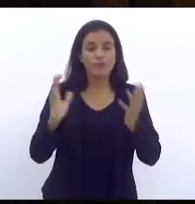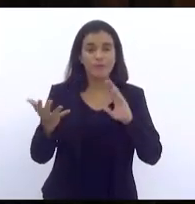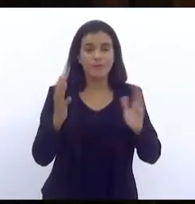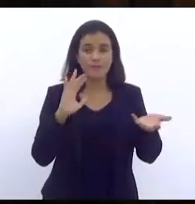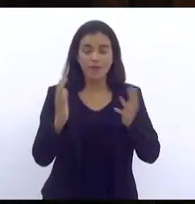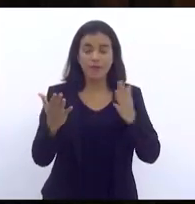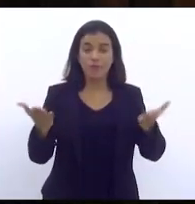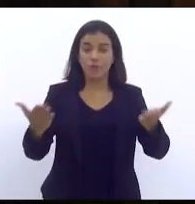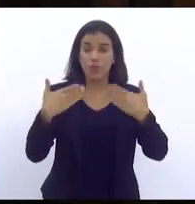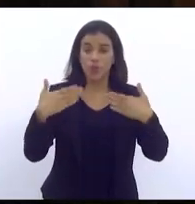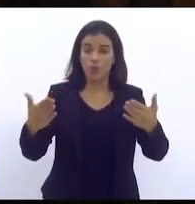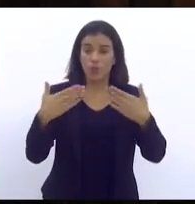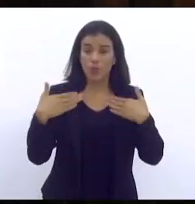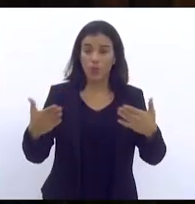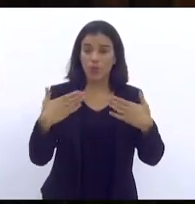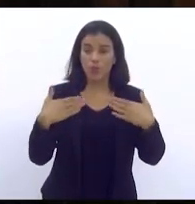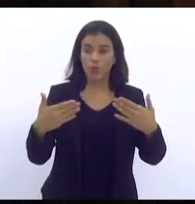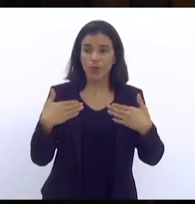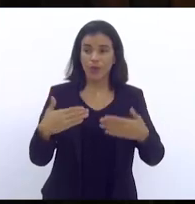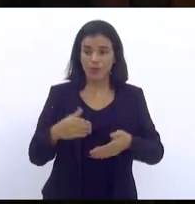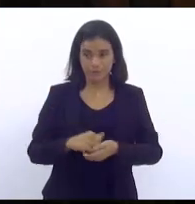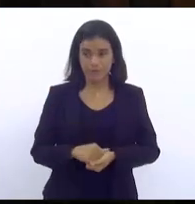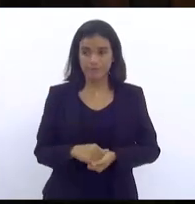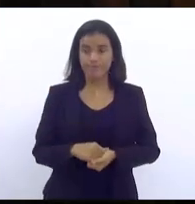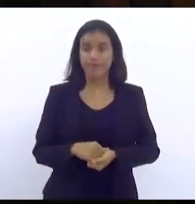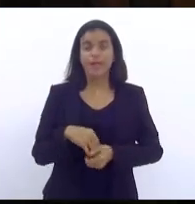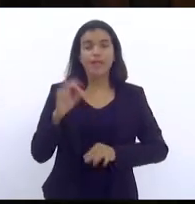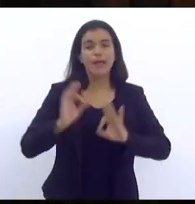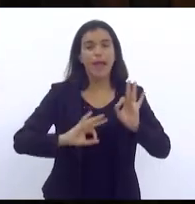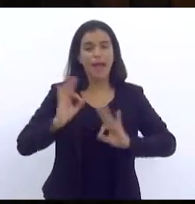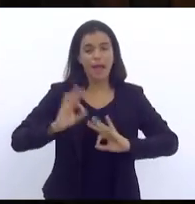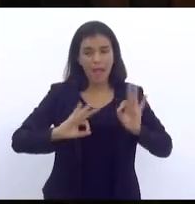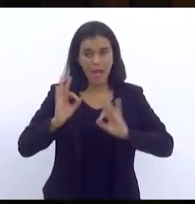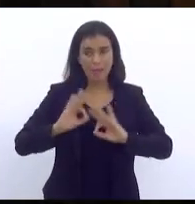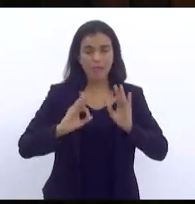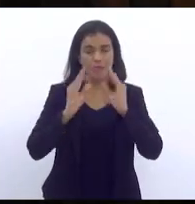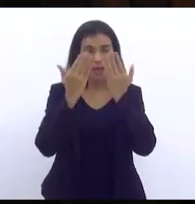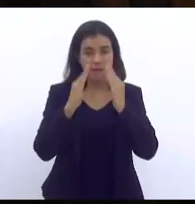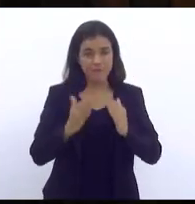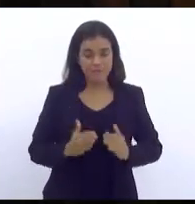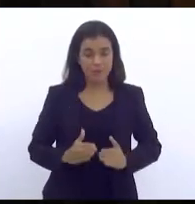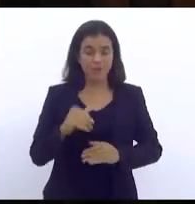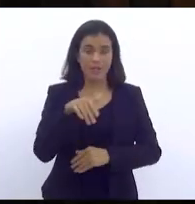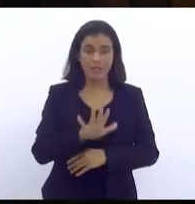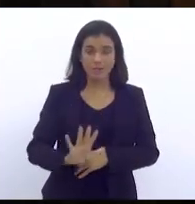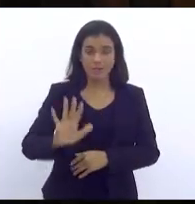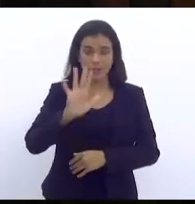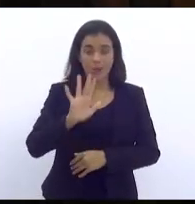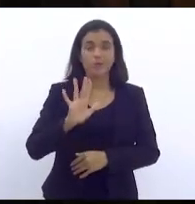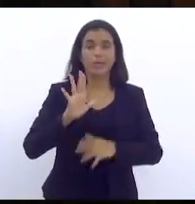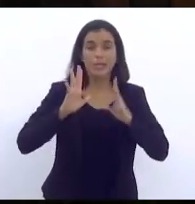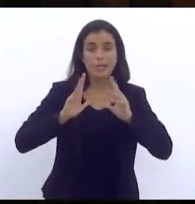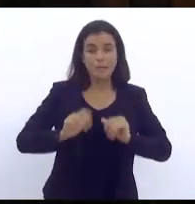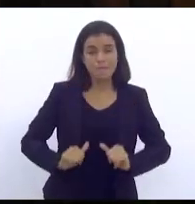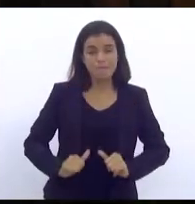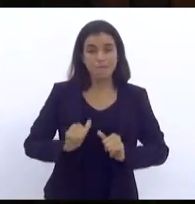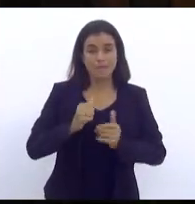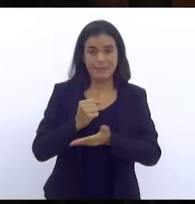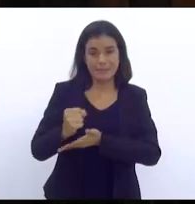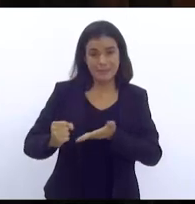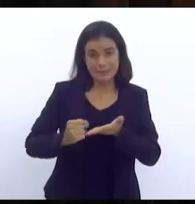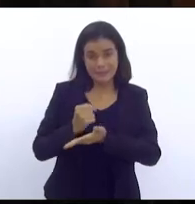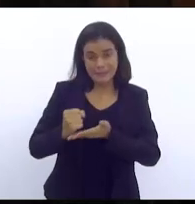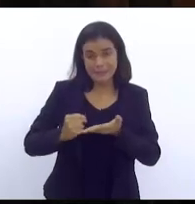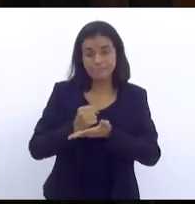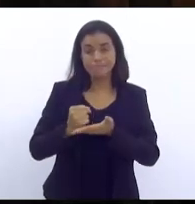ondas de calor na elaboração da revisão do Plano Nacional de saneamento básico que eu e outros